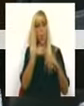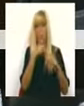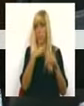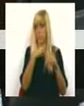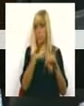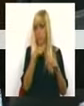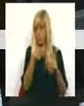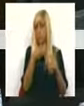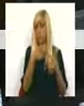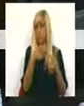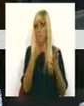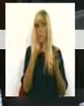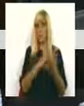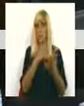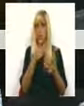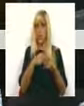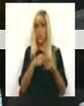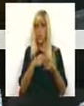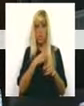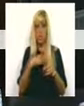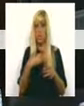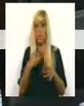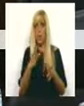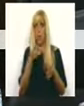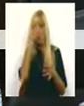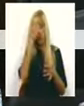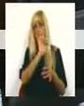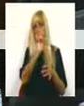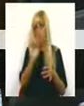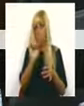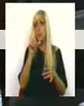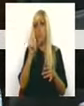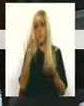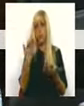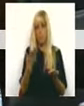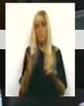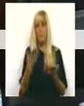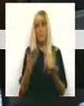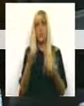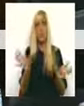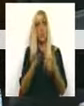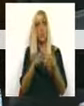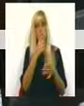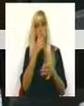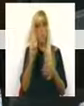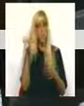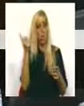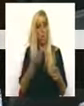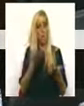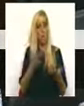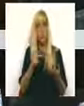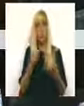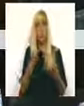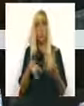favorável só aos interesses da empresa ou se, do vosso ponto de vista, também há um conjunto de compromissos e de obrigações que a